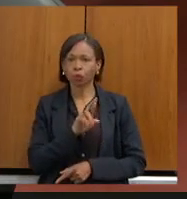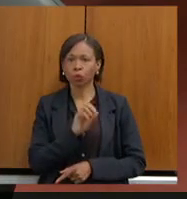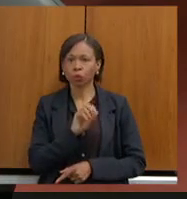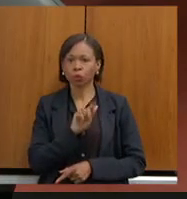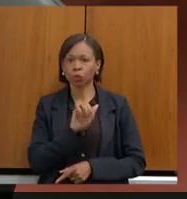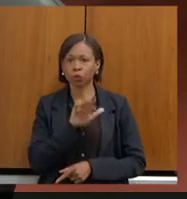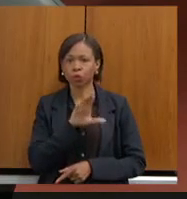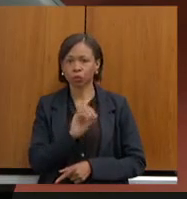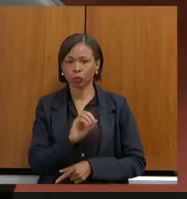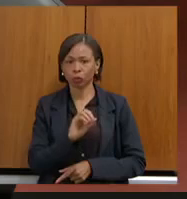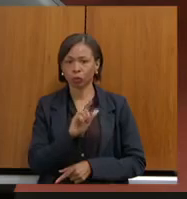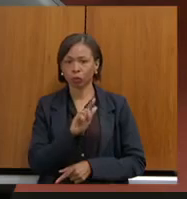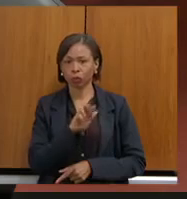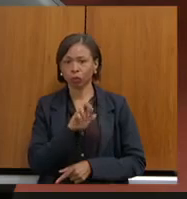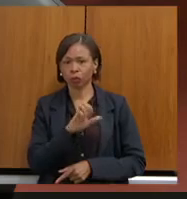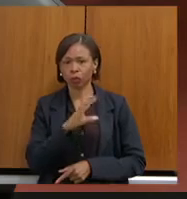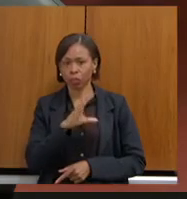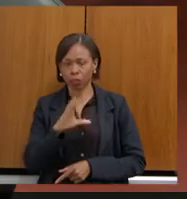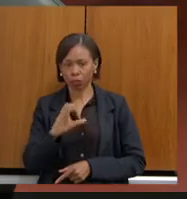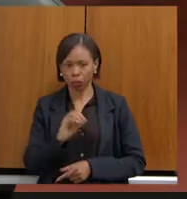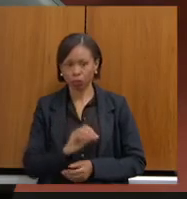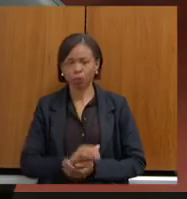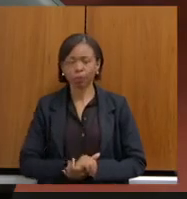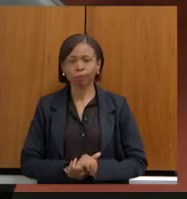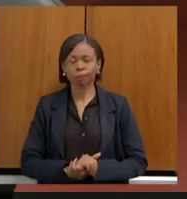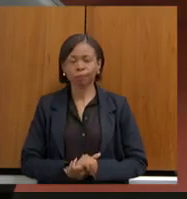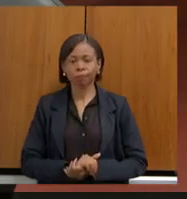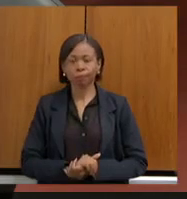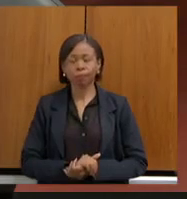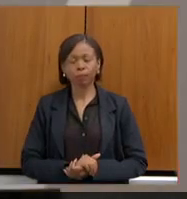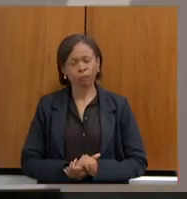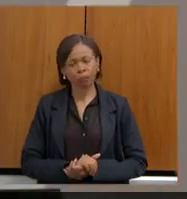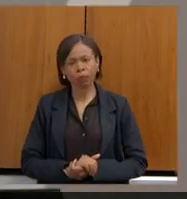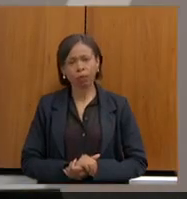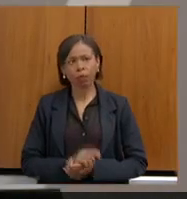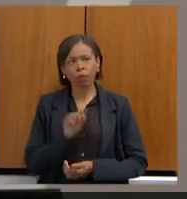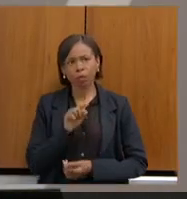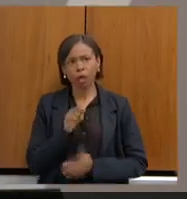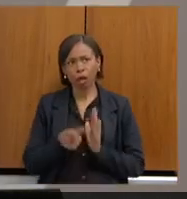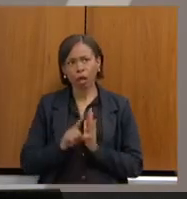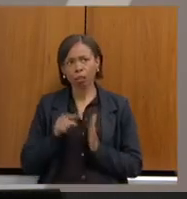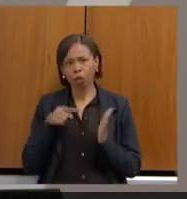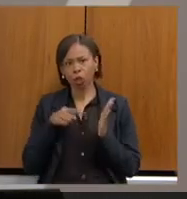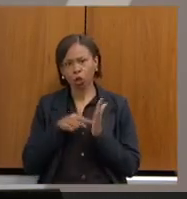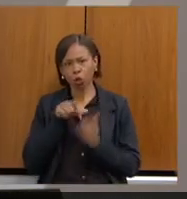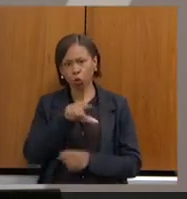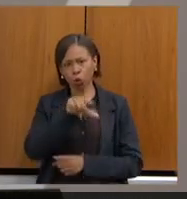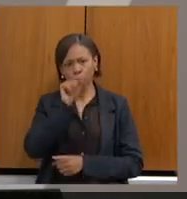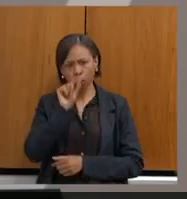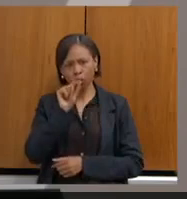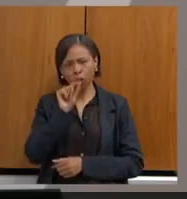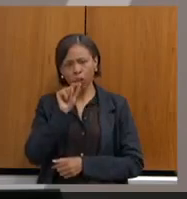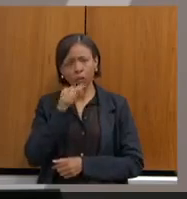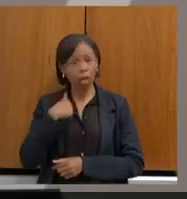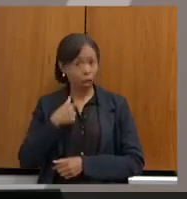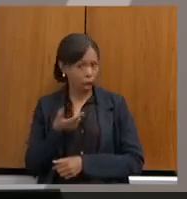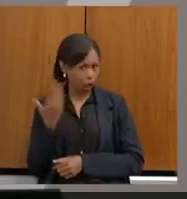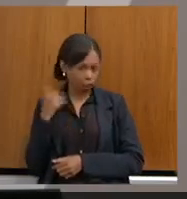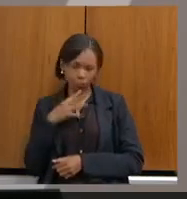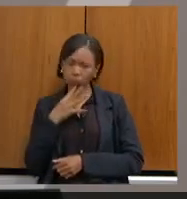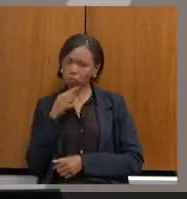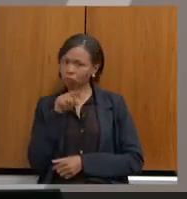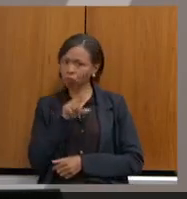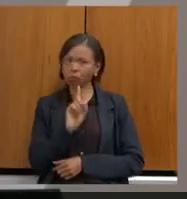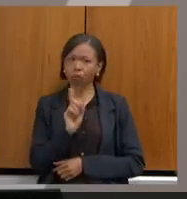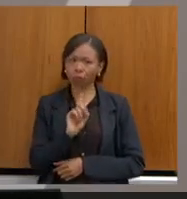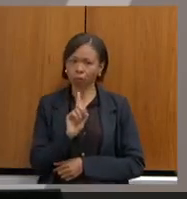equipe e quando o seu foi indicado eu confesso que eu não vou não conhecia